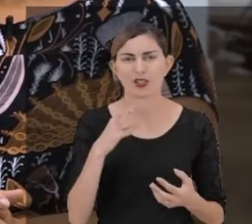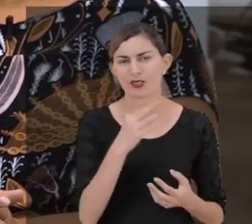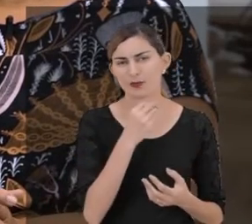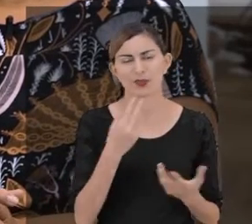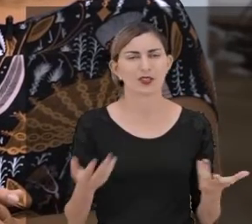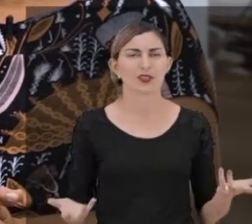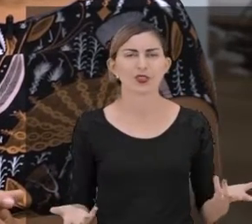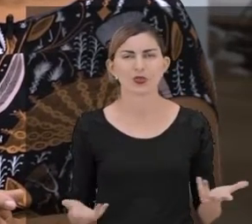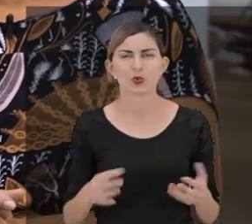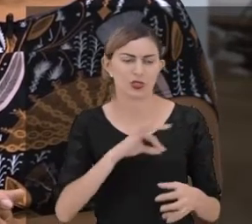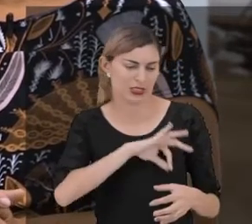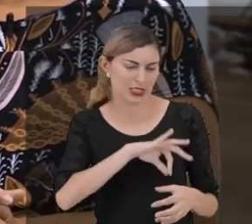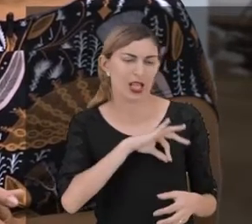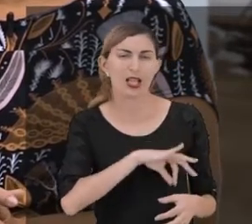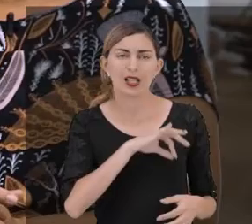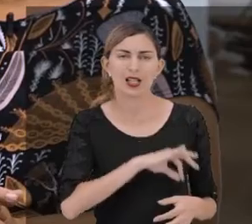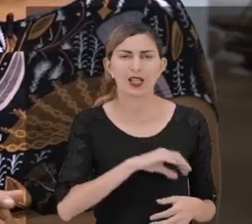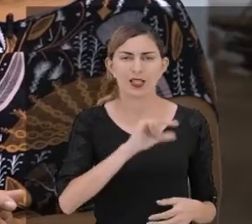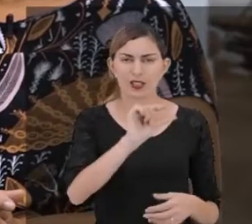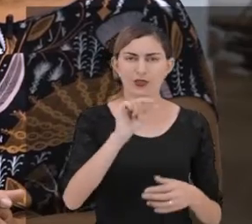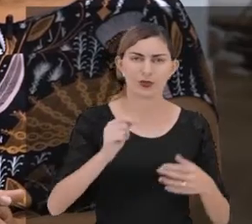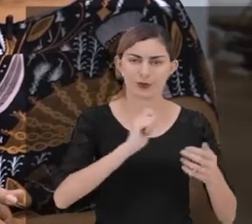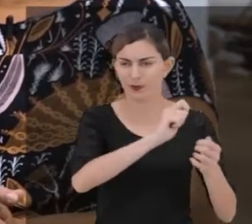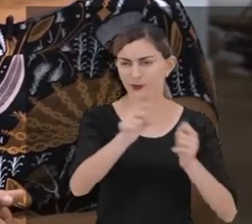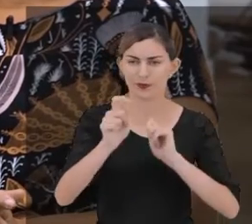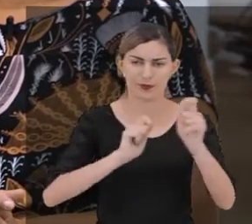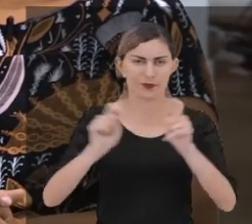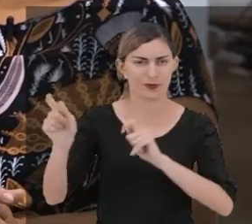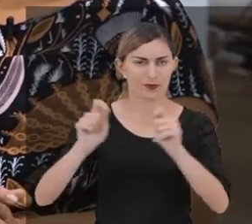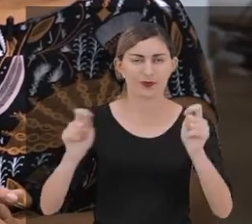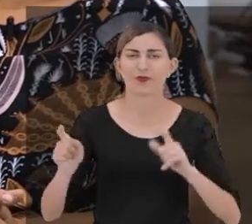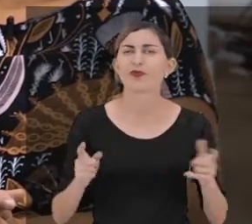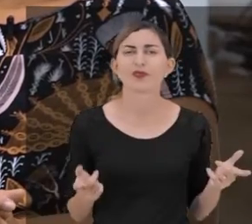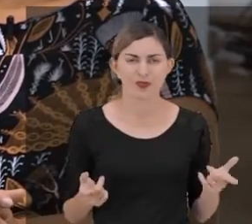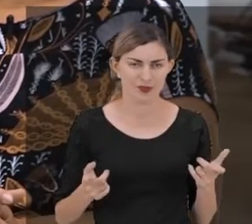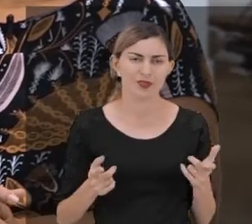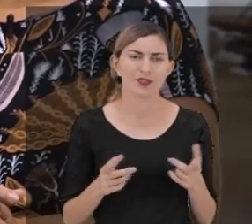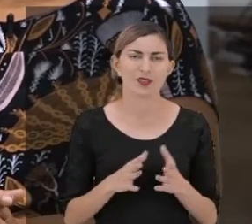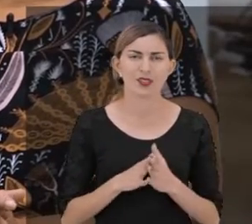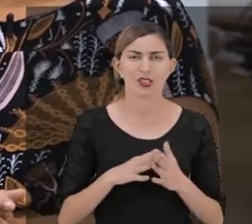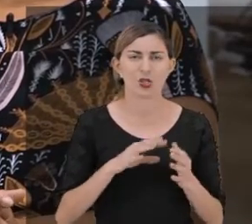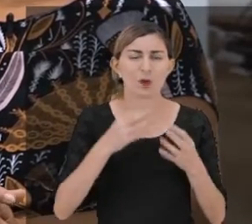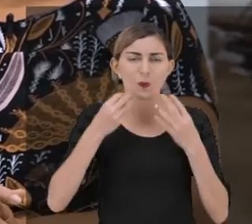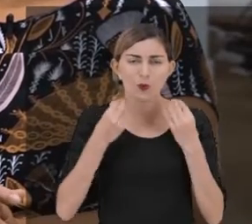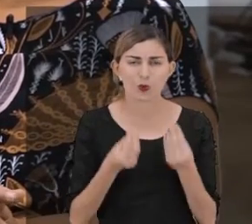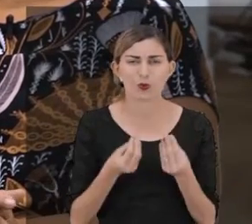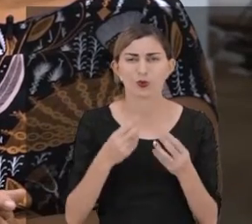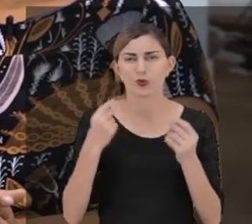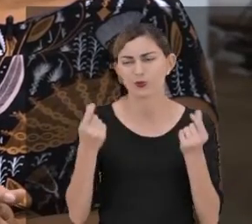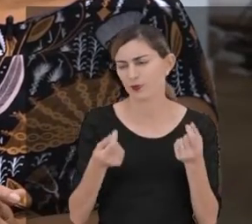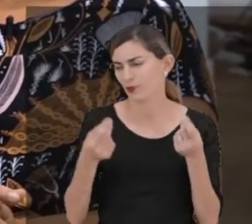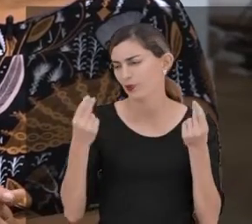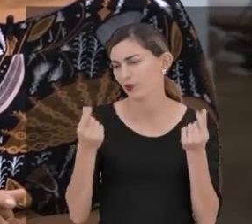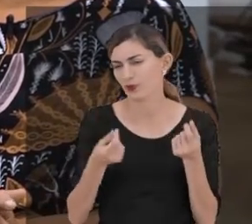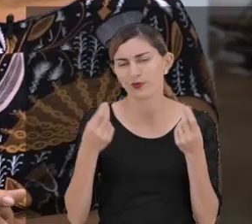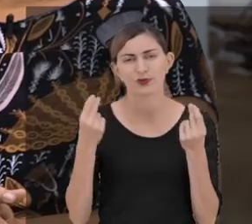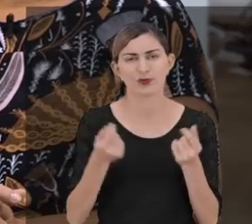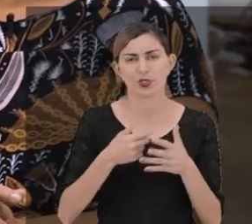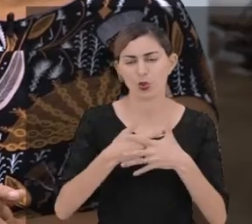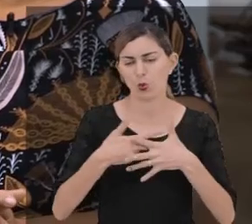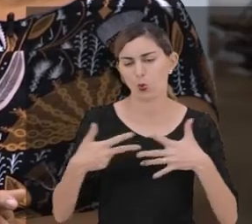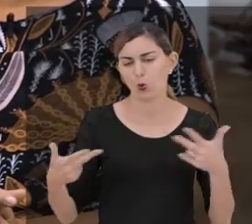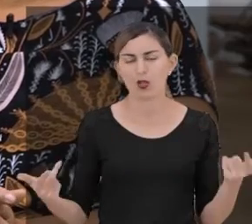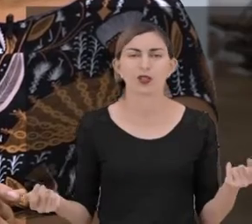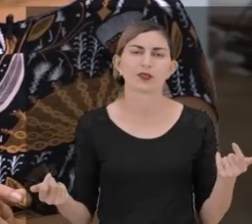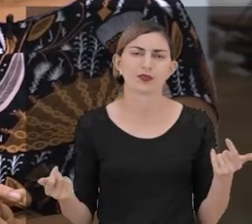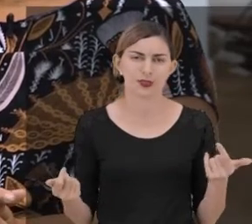crescimento. Então, os salários, as remunerações, elas operam muito dentro dessa